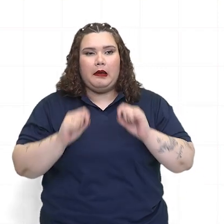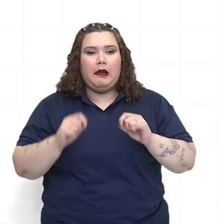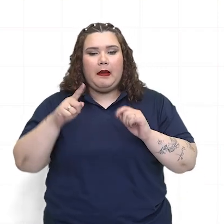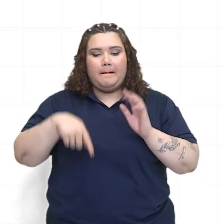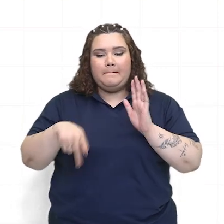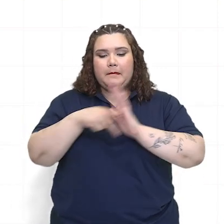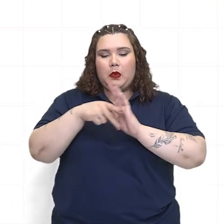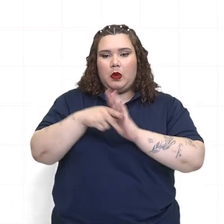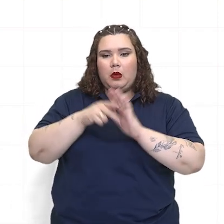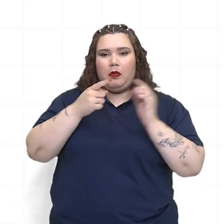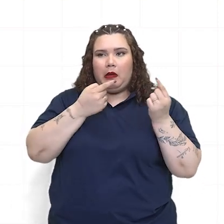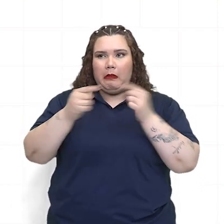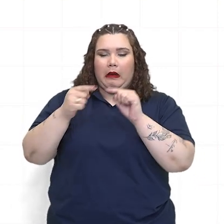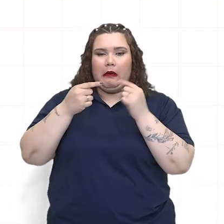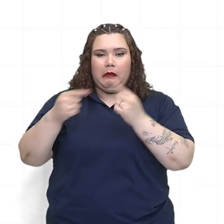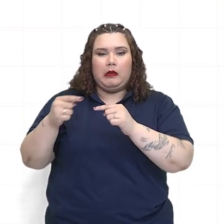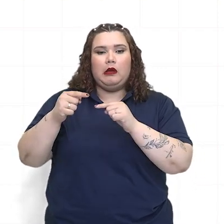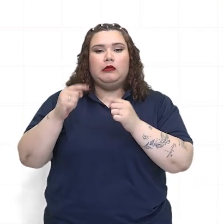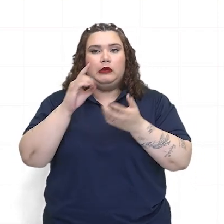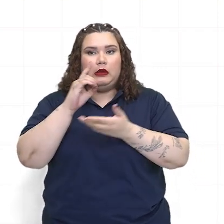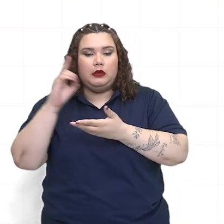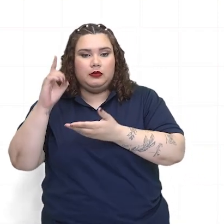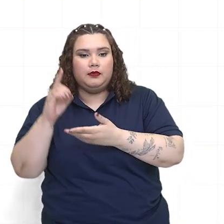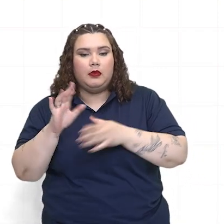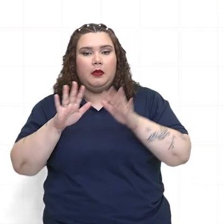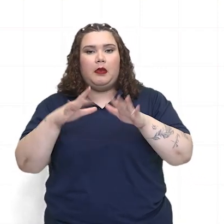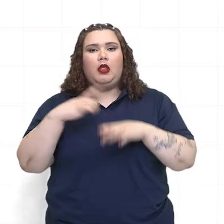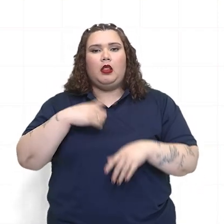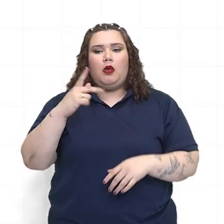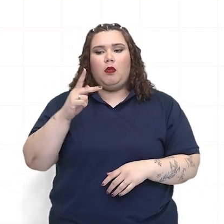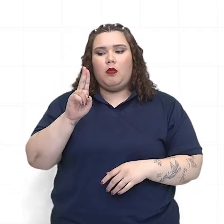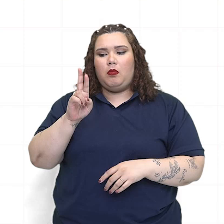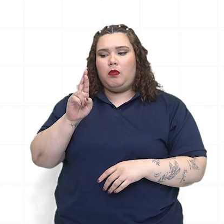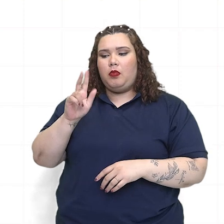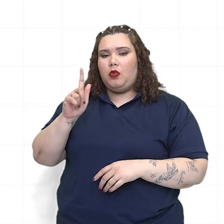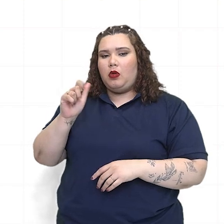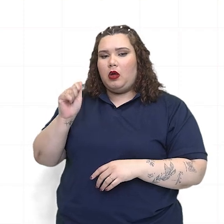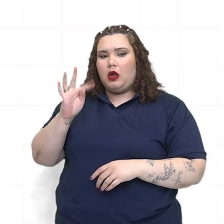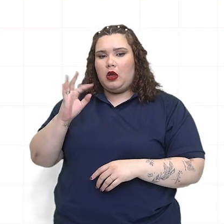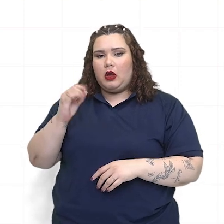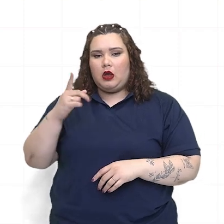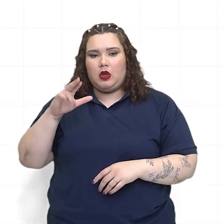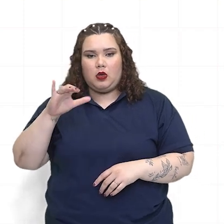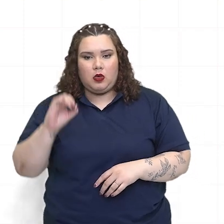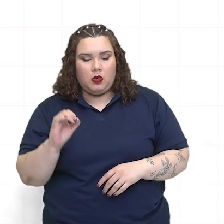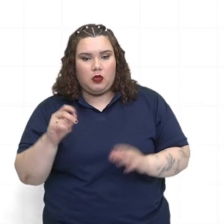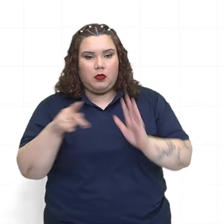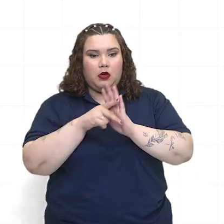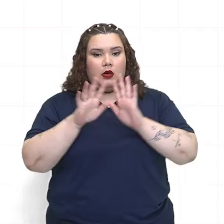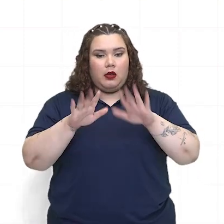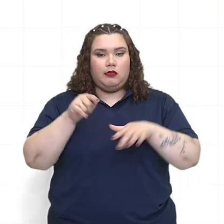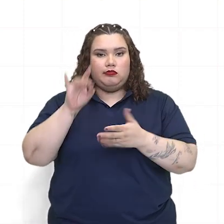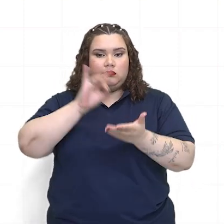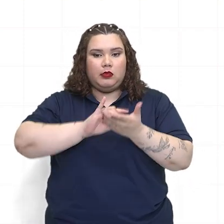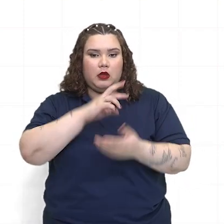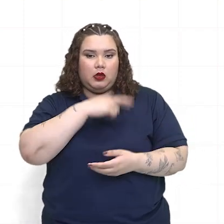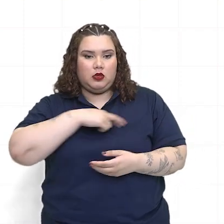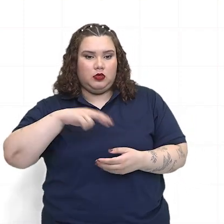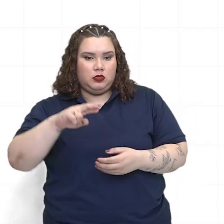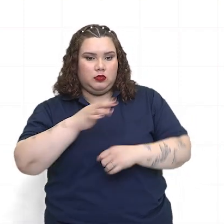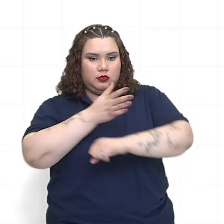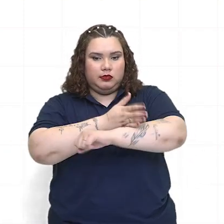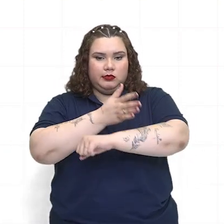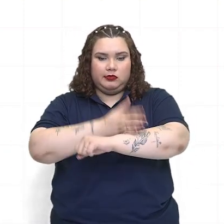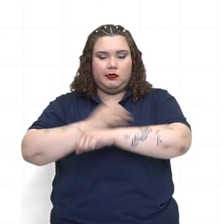então, carrascos de Deus. O purgatório era uma prisão de Deus. A concretude da religiosidade